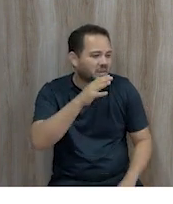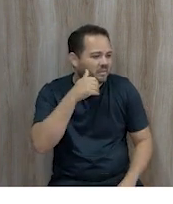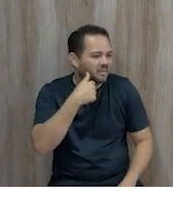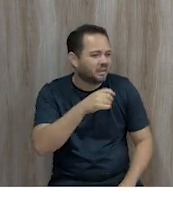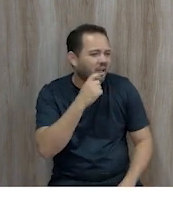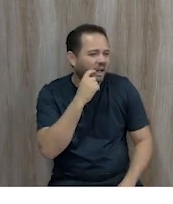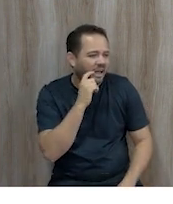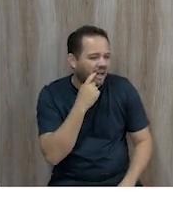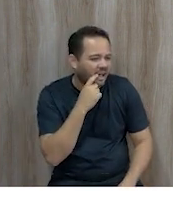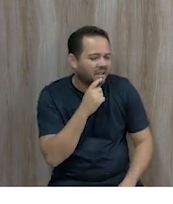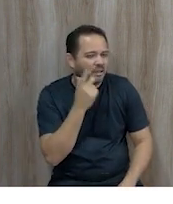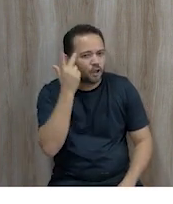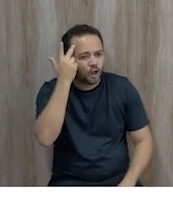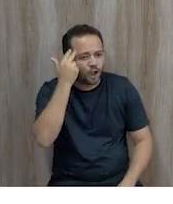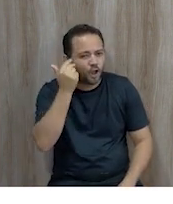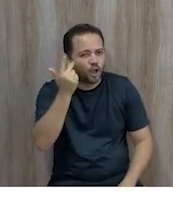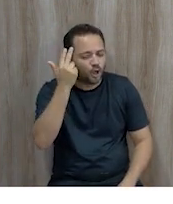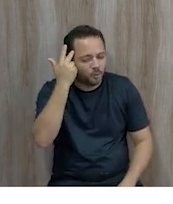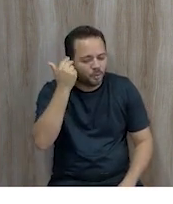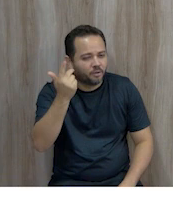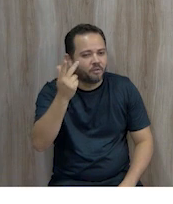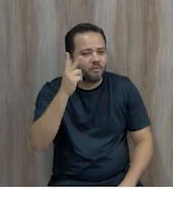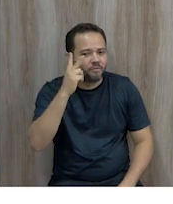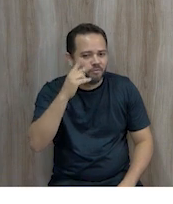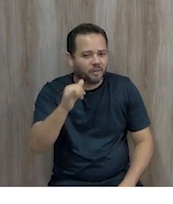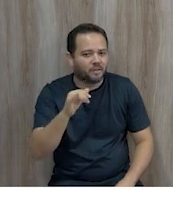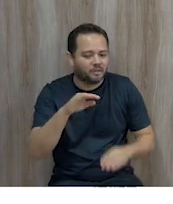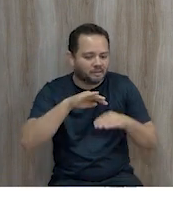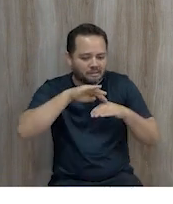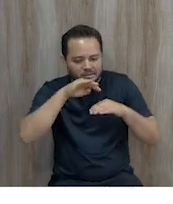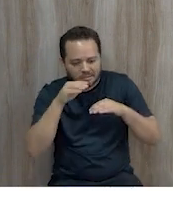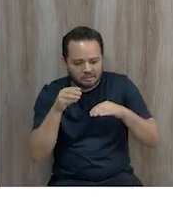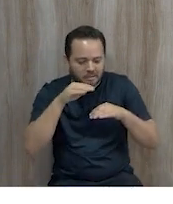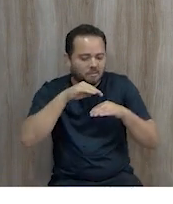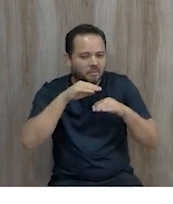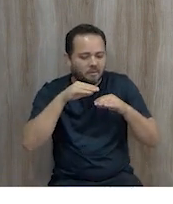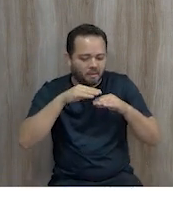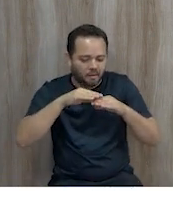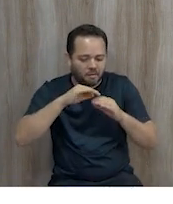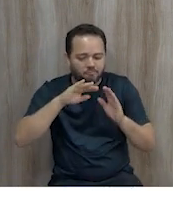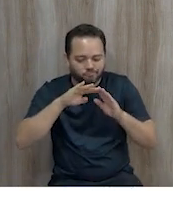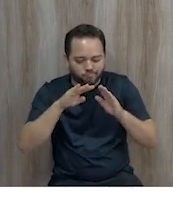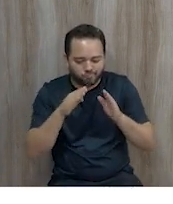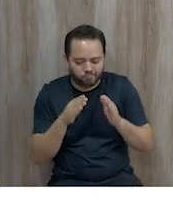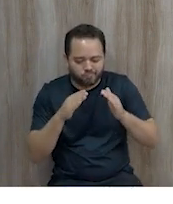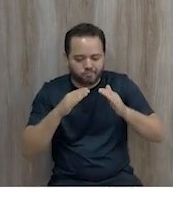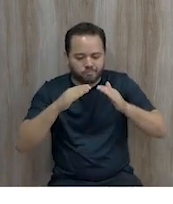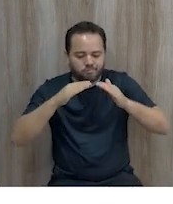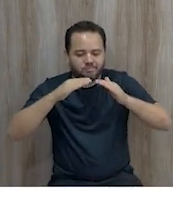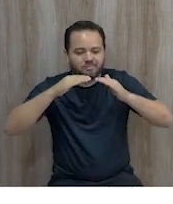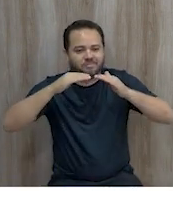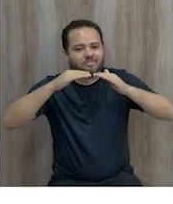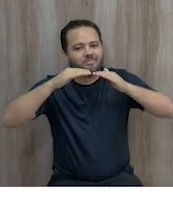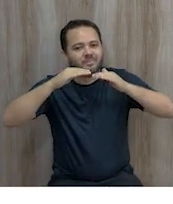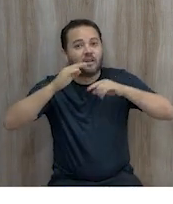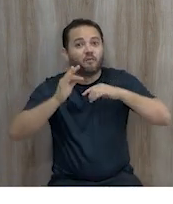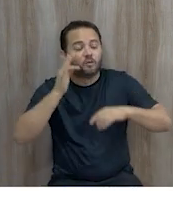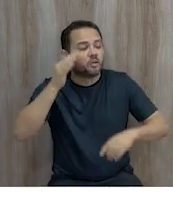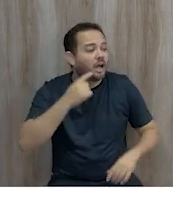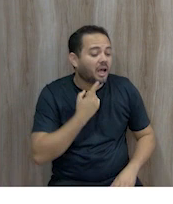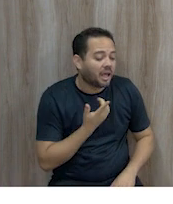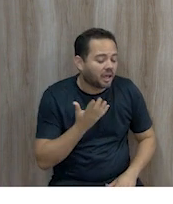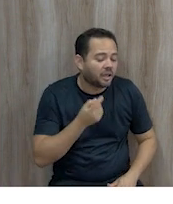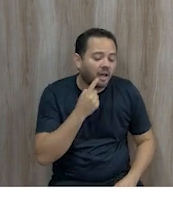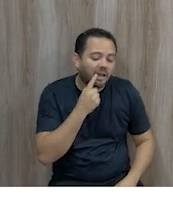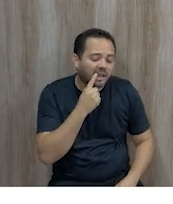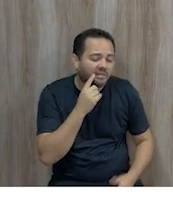aquilo cicatrizando normalmente, ele vai perder muito daquele rebordo. E, fatalmente, isso vai afetar a reabilitação quando ele quiser colocar um